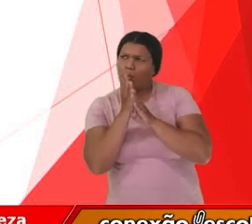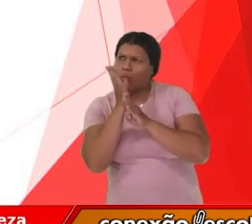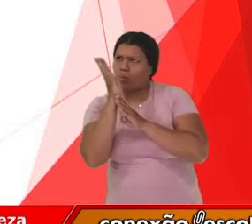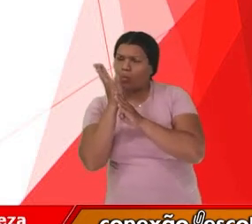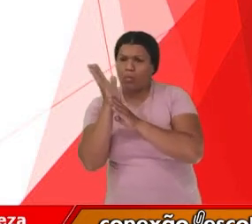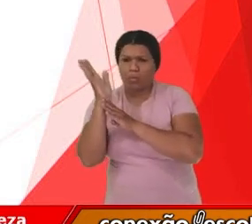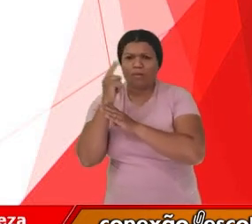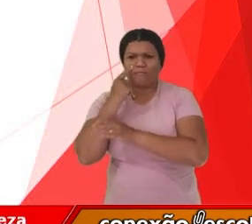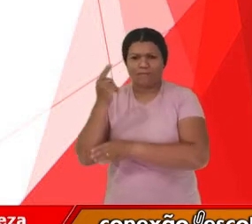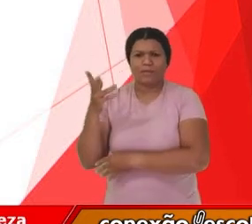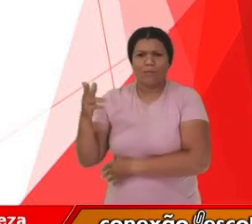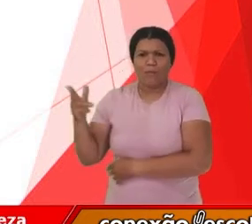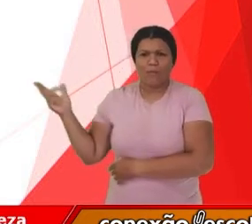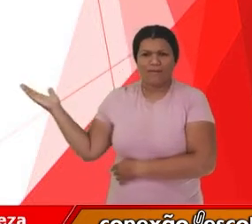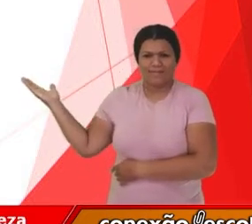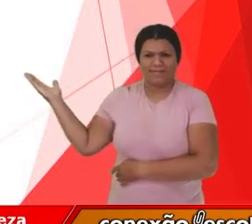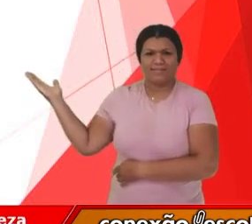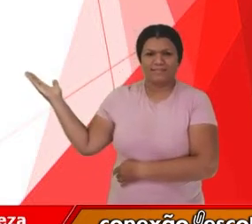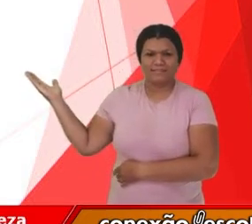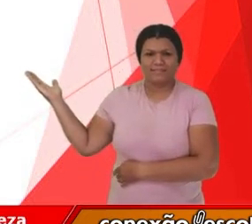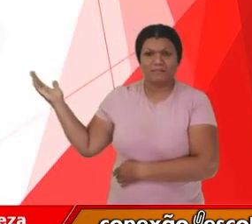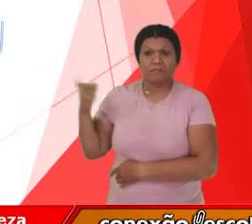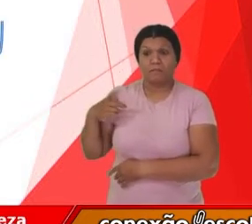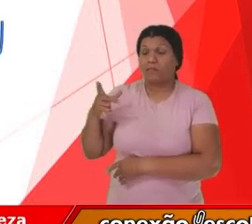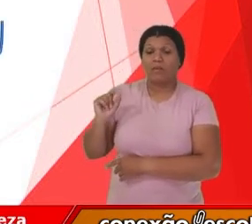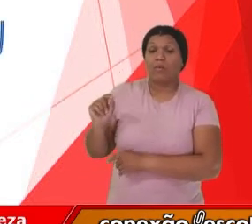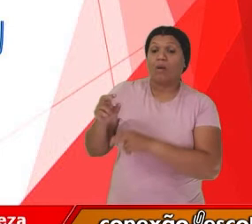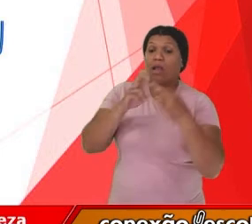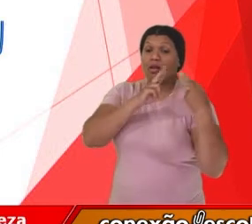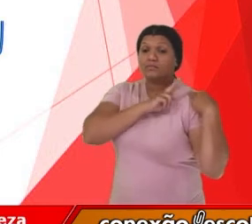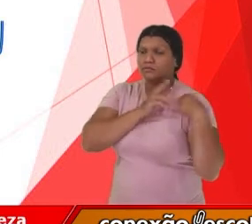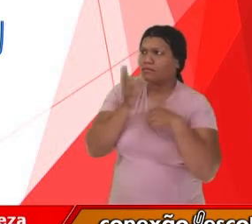são responsáveis por receber os estímulos.